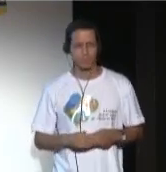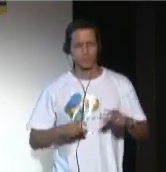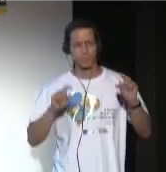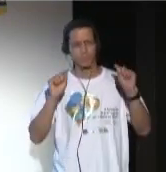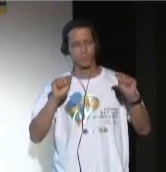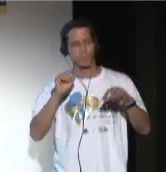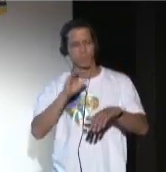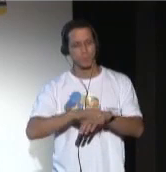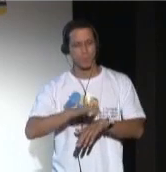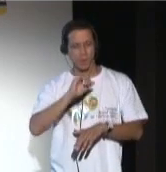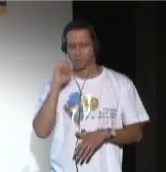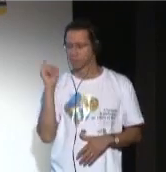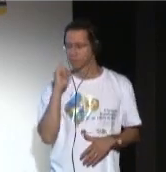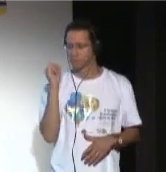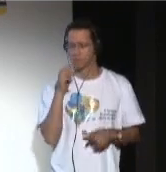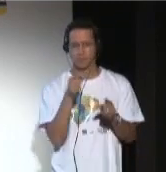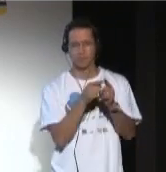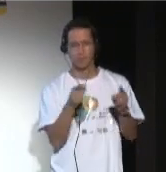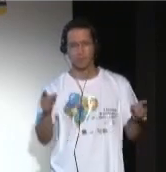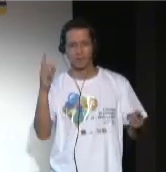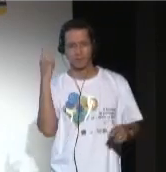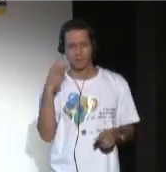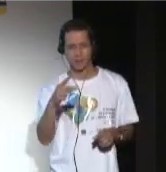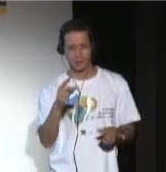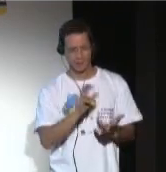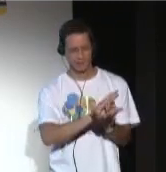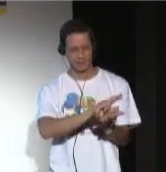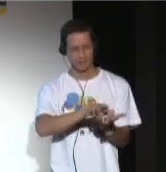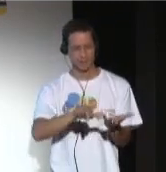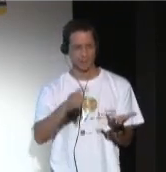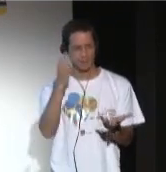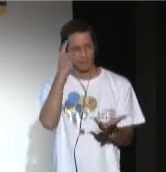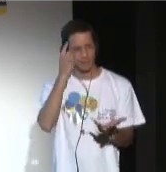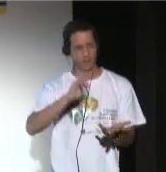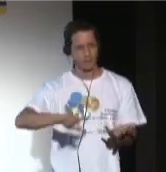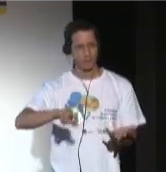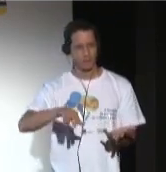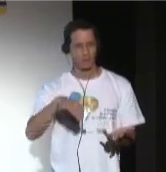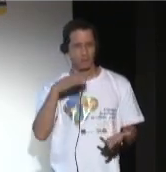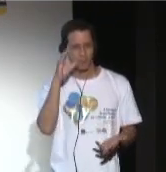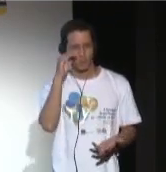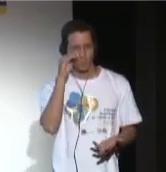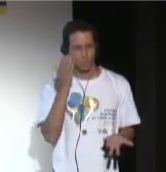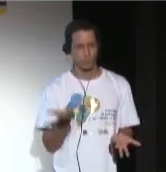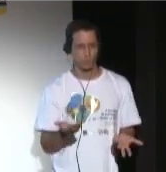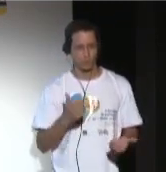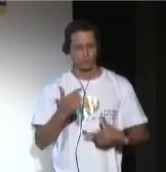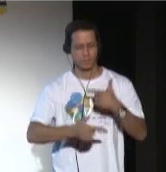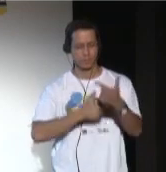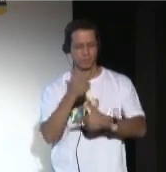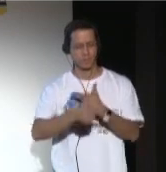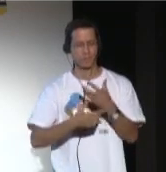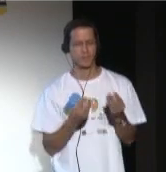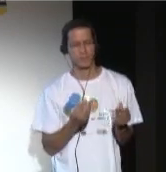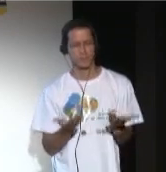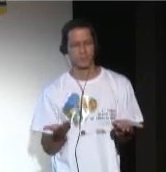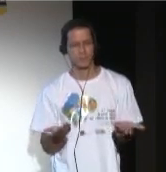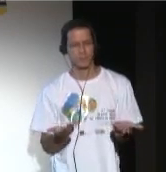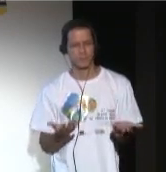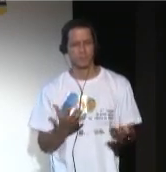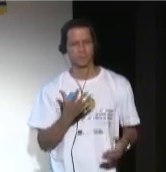mais importante nessa frase dele? É que os atributos não cognitivos, como ser curioso, como trabalhar muito, como